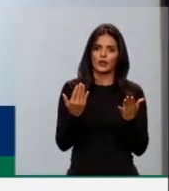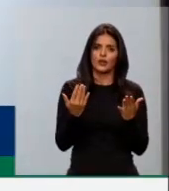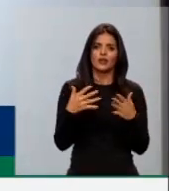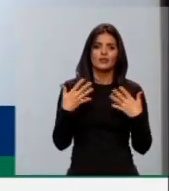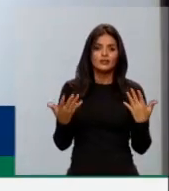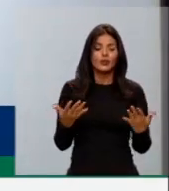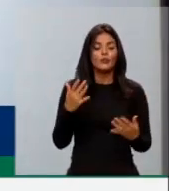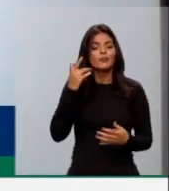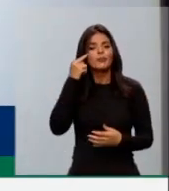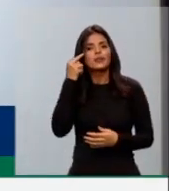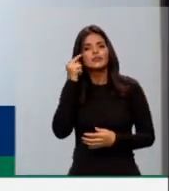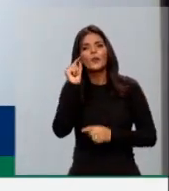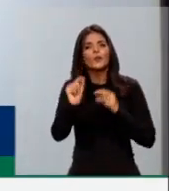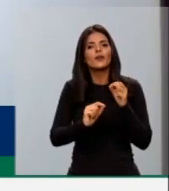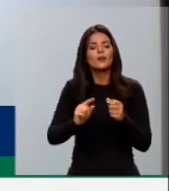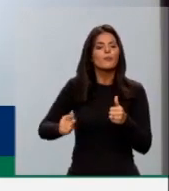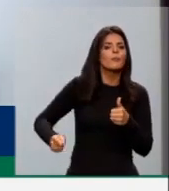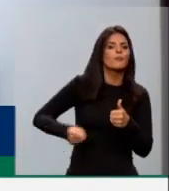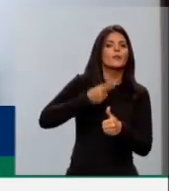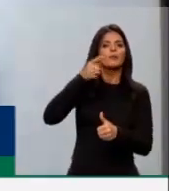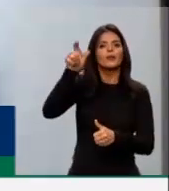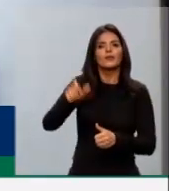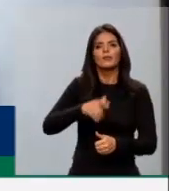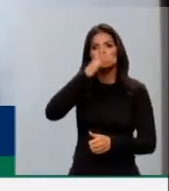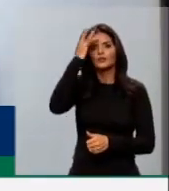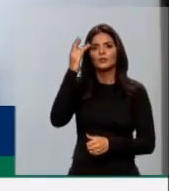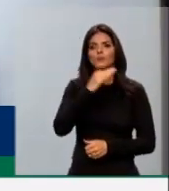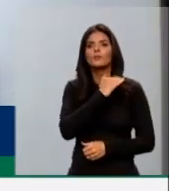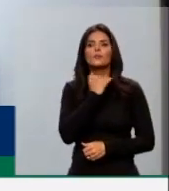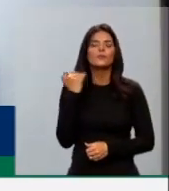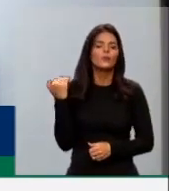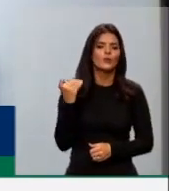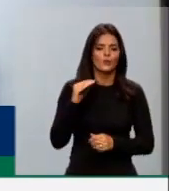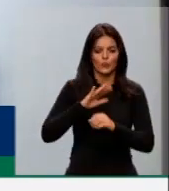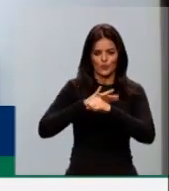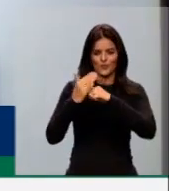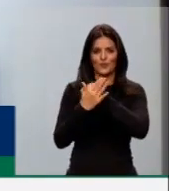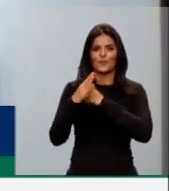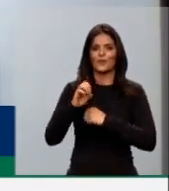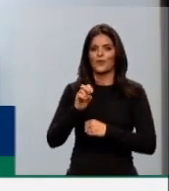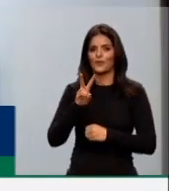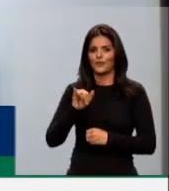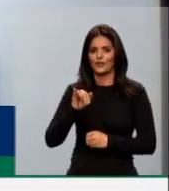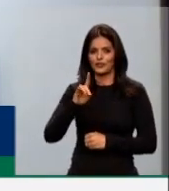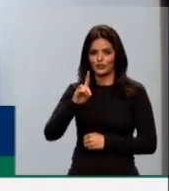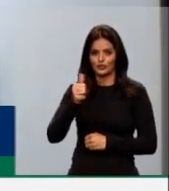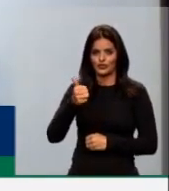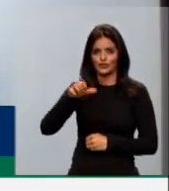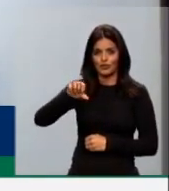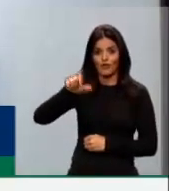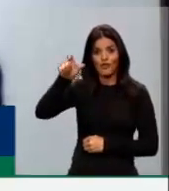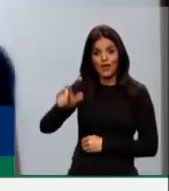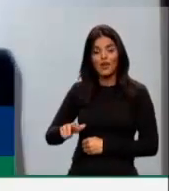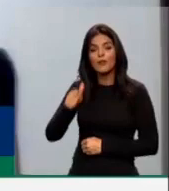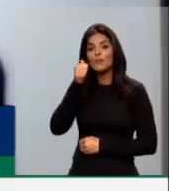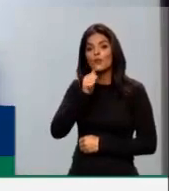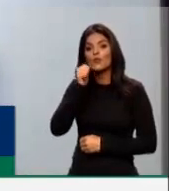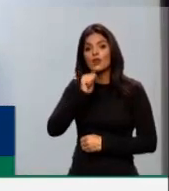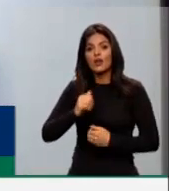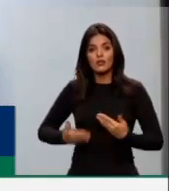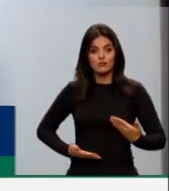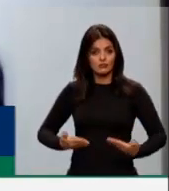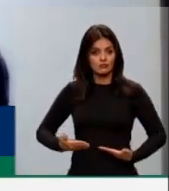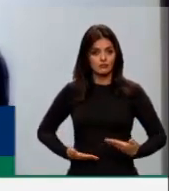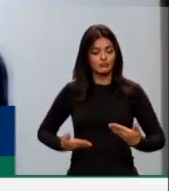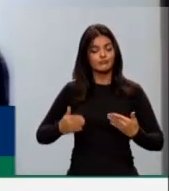emblemático a gente pensar que a primeira vítima, né, no Rio de Janeiro da Covid-19 foi uma trabalhadora doméstica, né, que foi